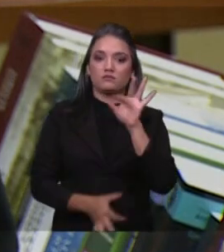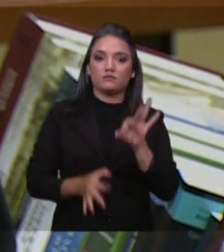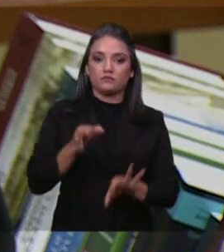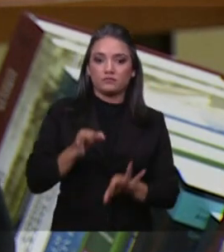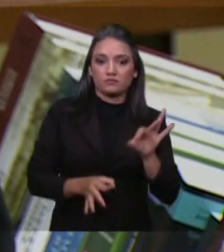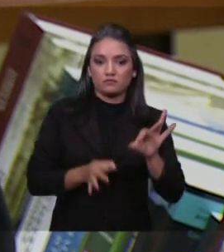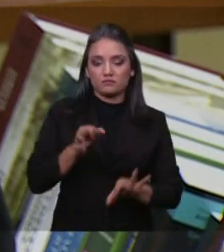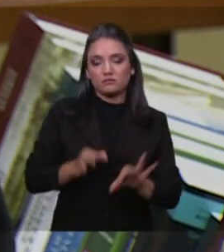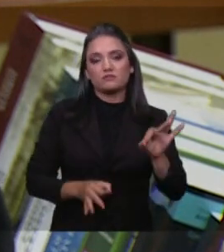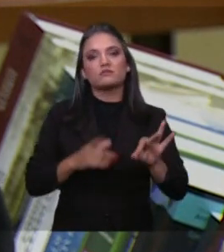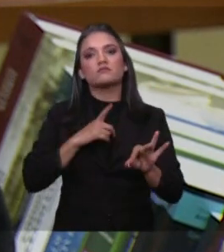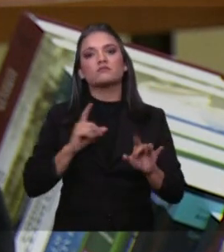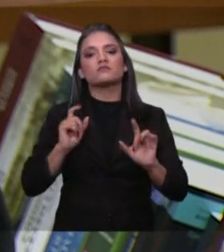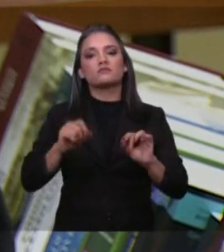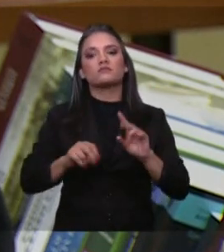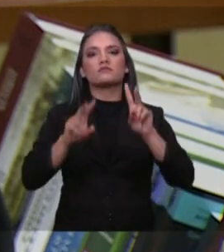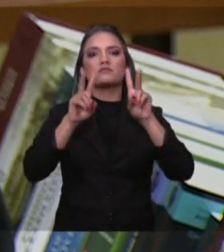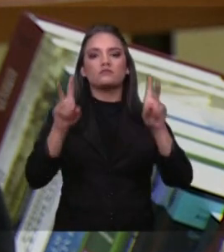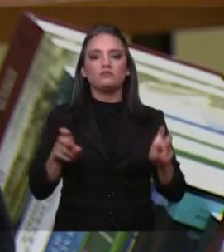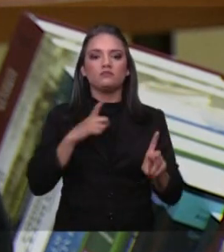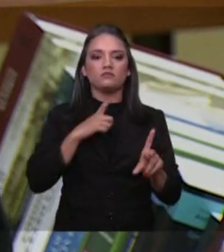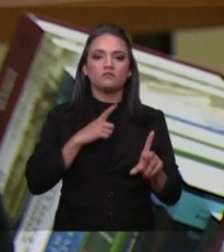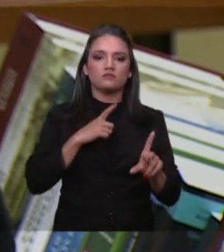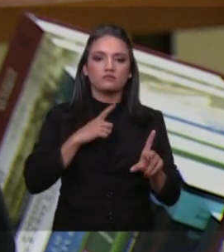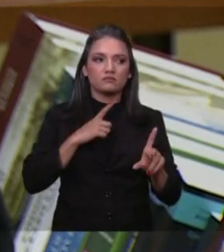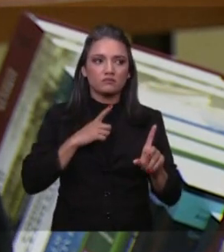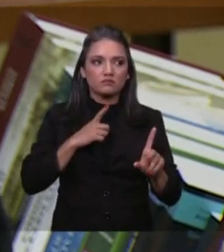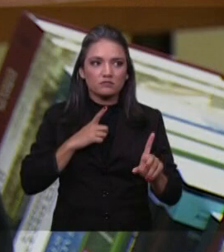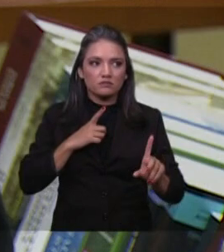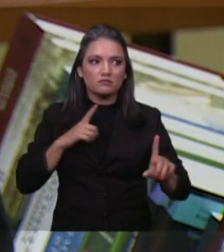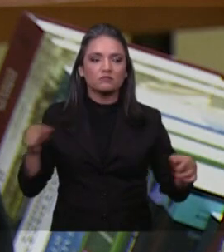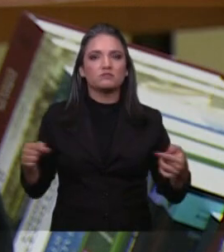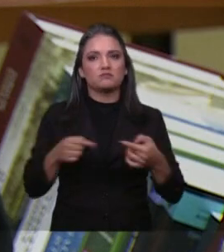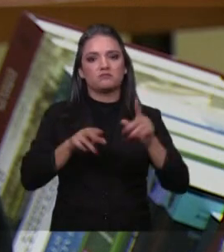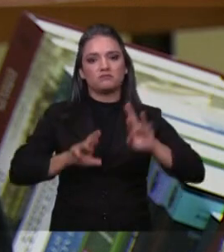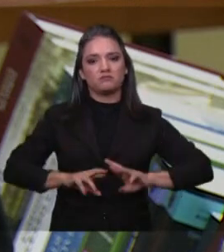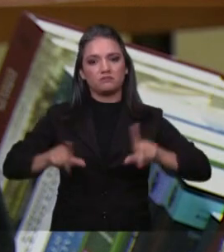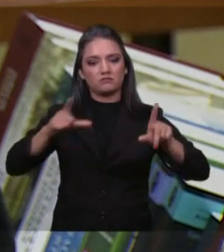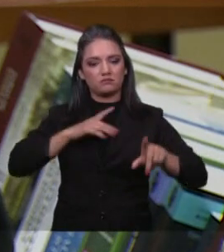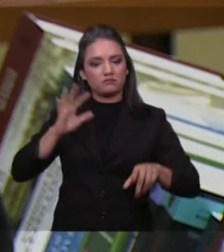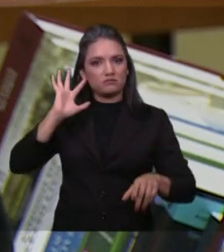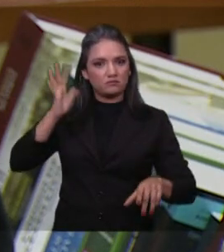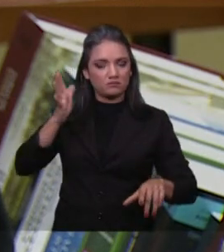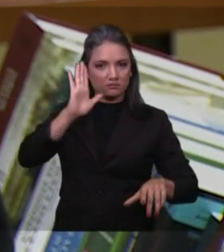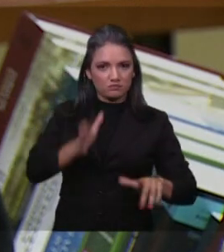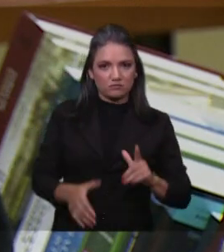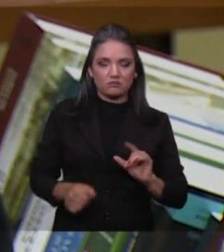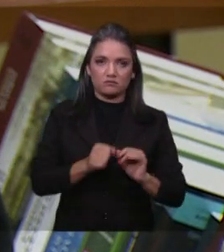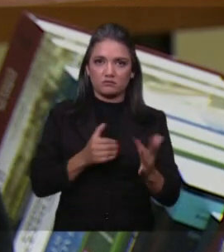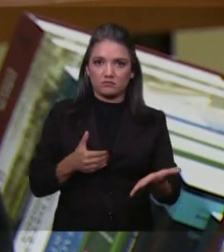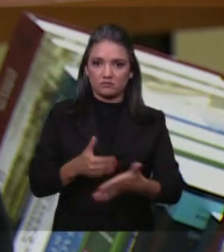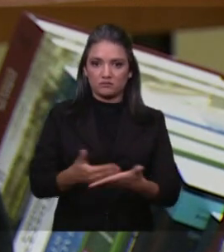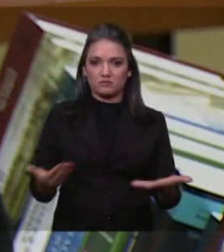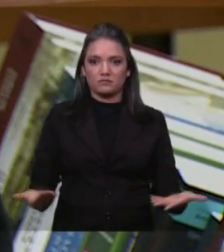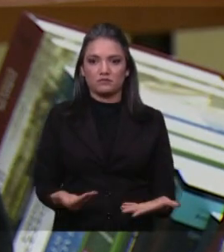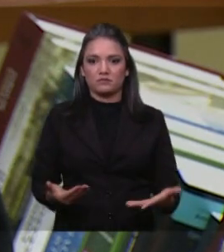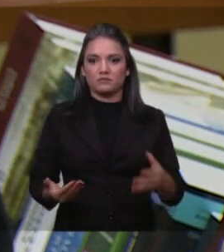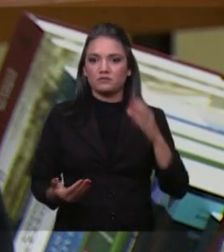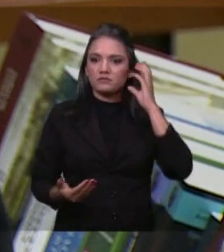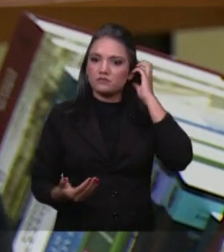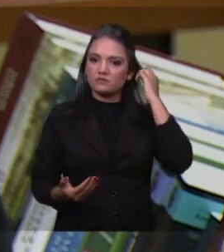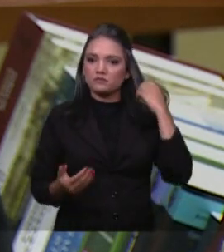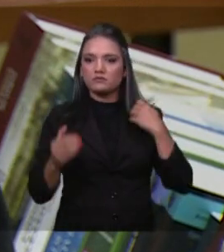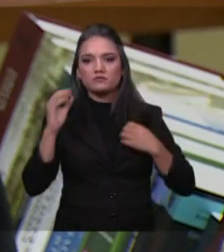a recomendar a fixação do termo acordo diverso para aplicação do entendimento então adotado.